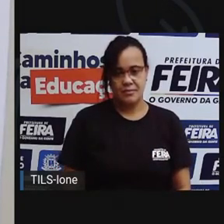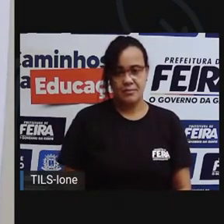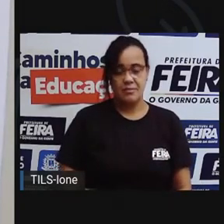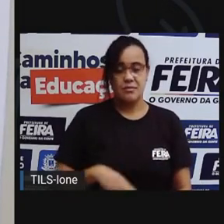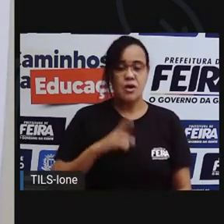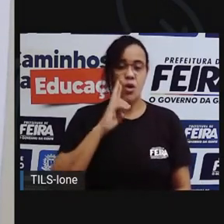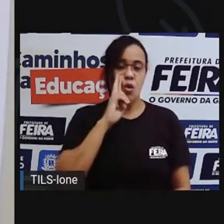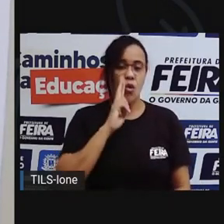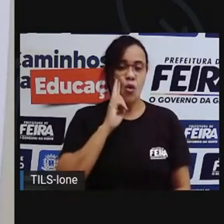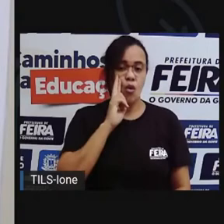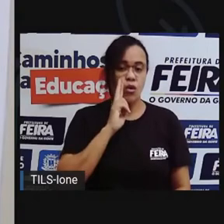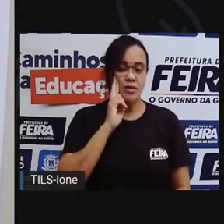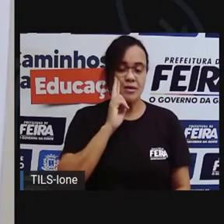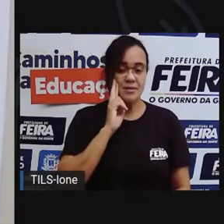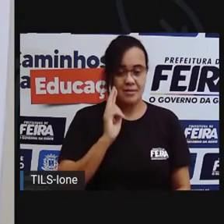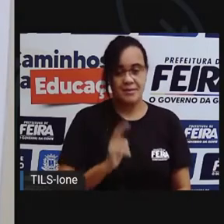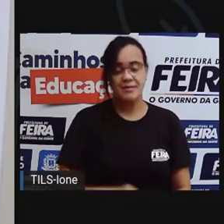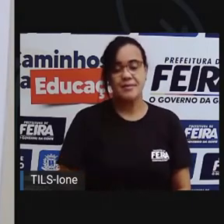rosa.